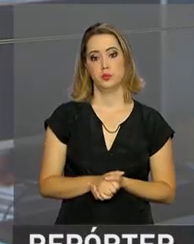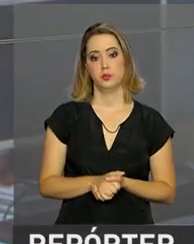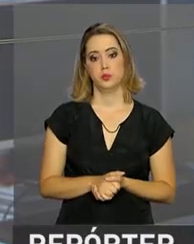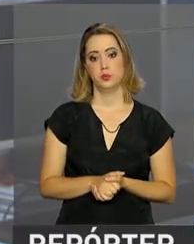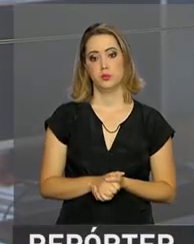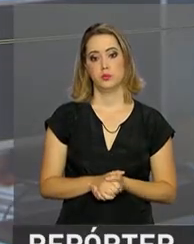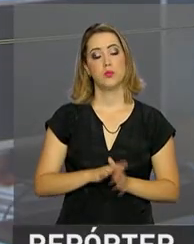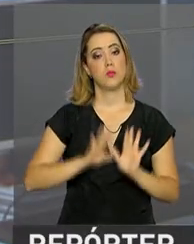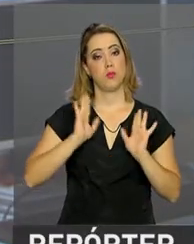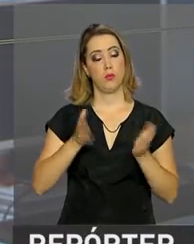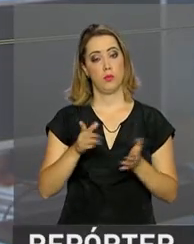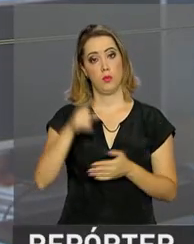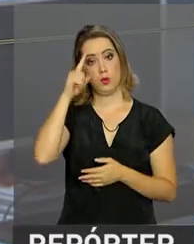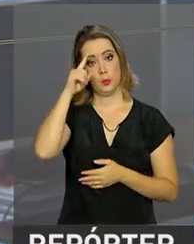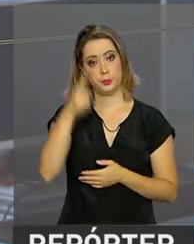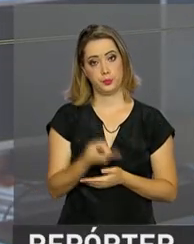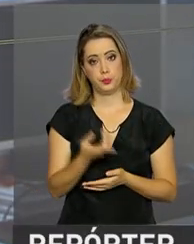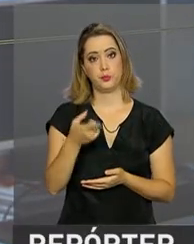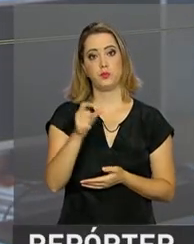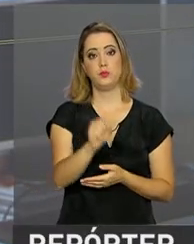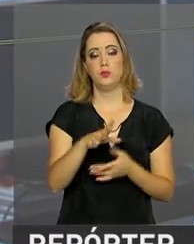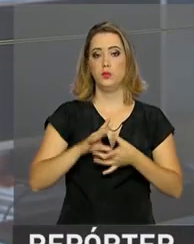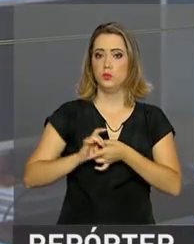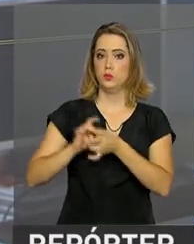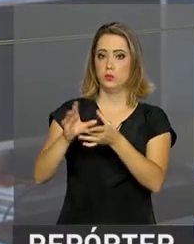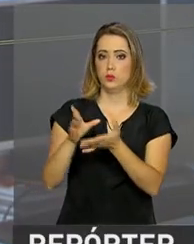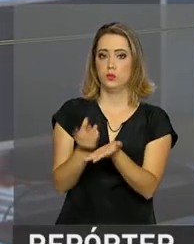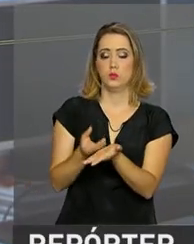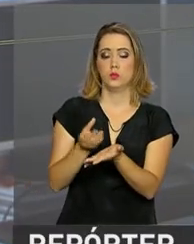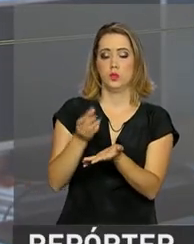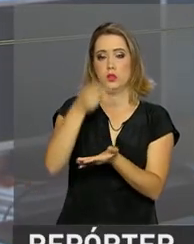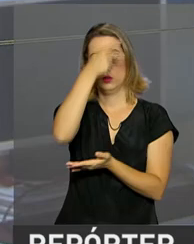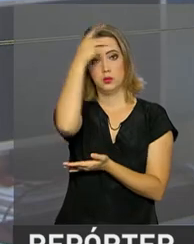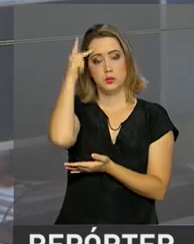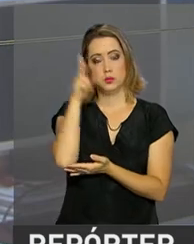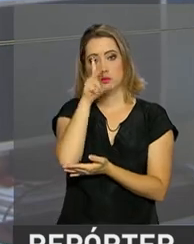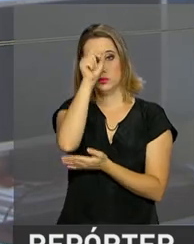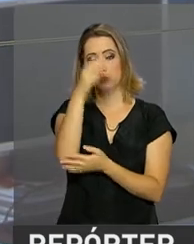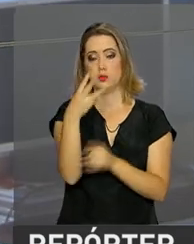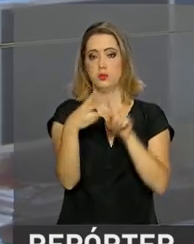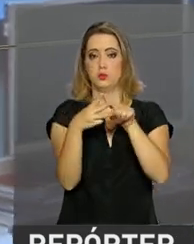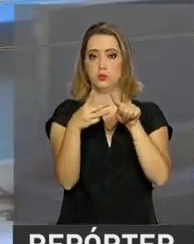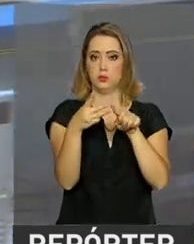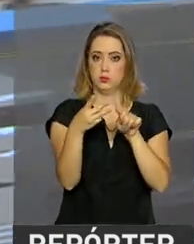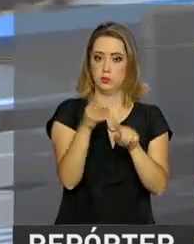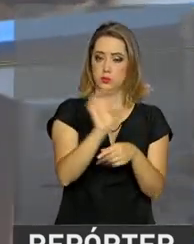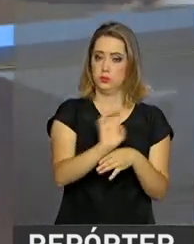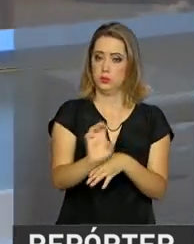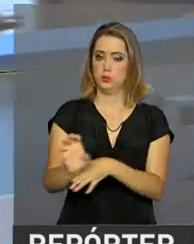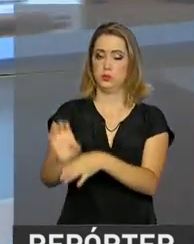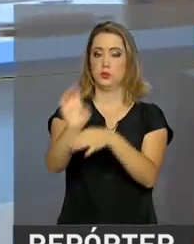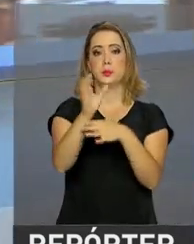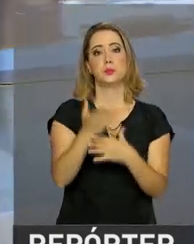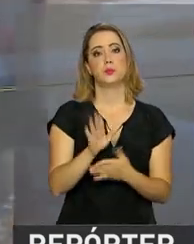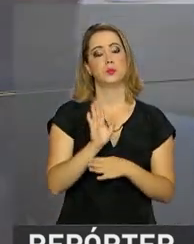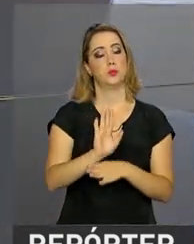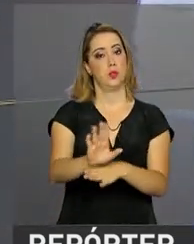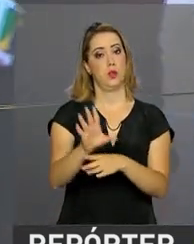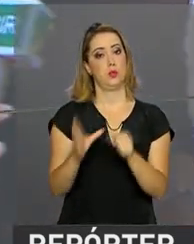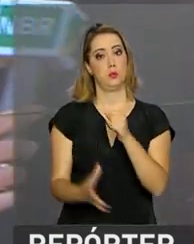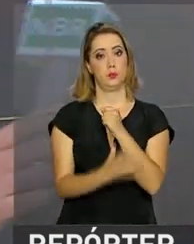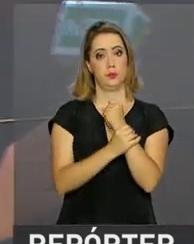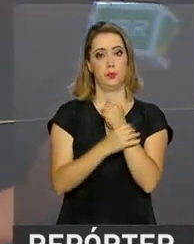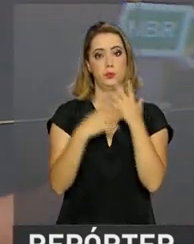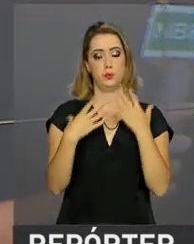e foi autorizado o envio do apoio Federal a três estados Vamos então saber os detalhes ao vivo com Taíssa dias que está no